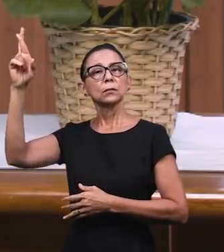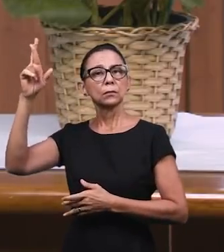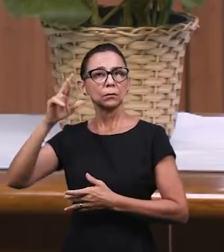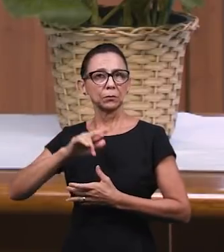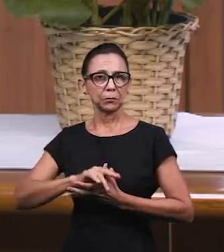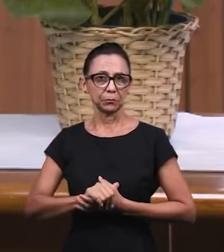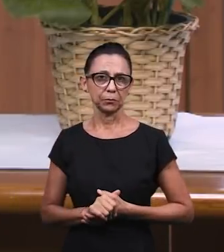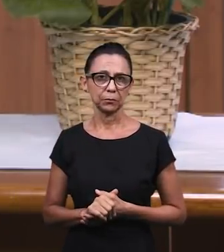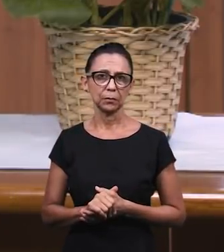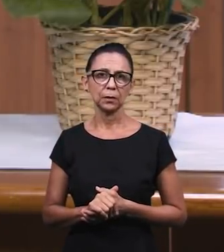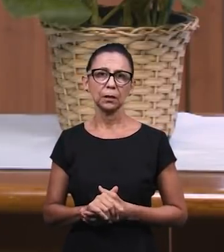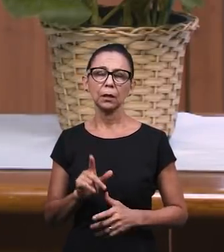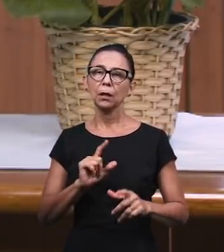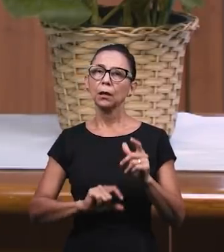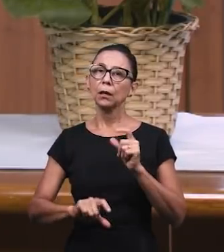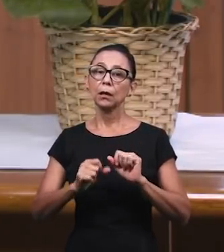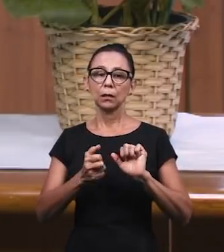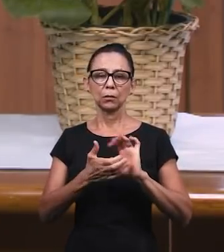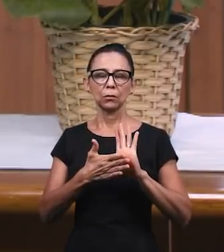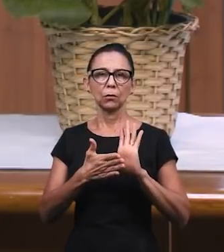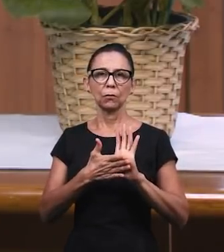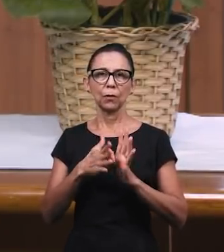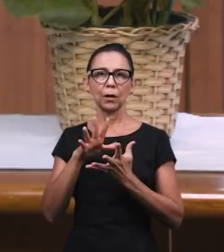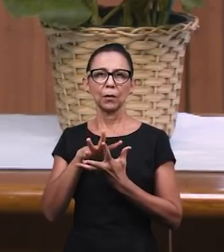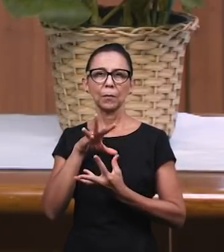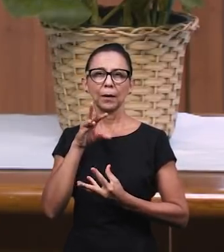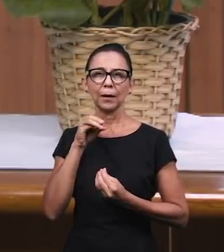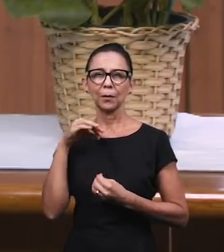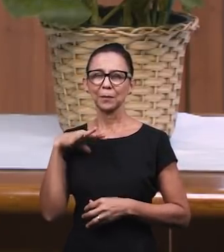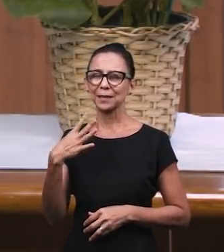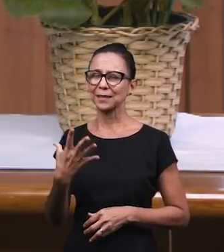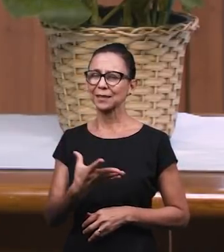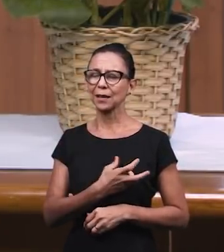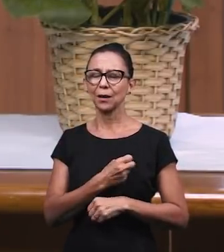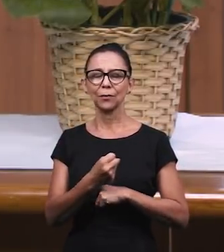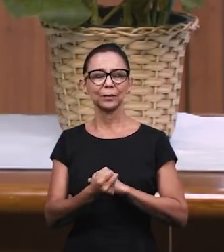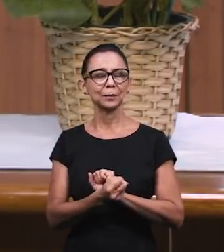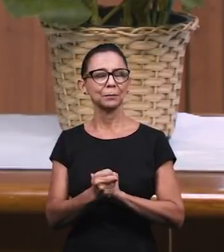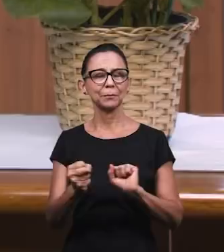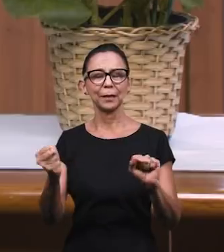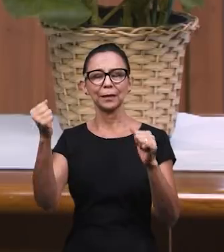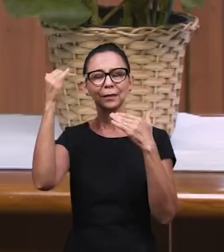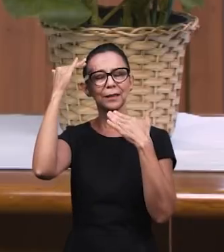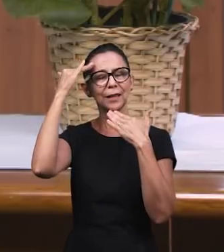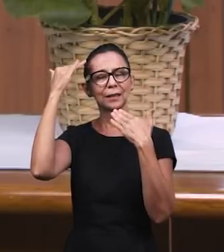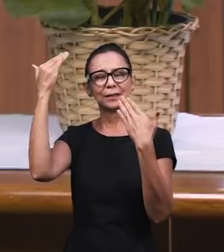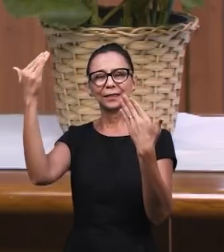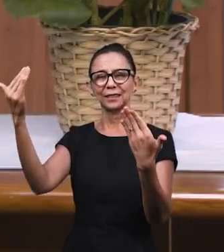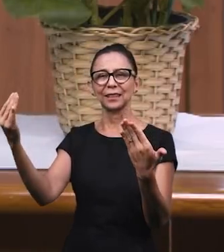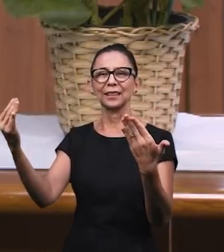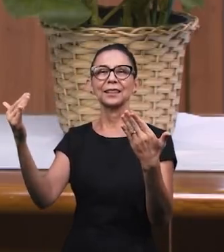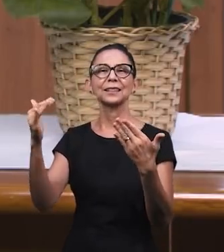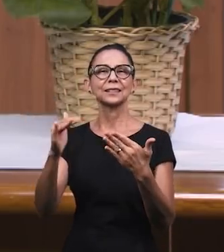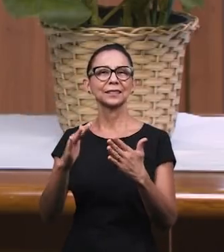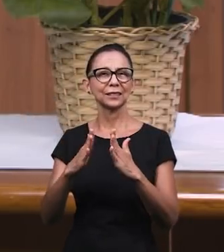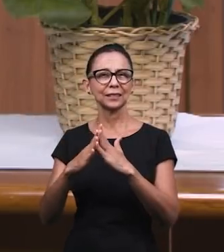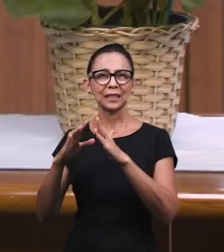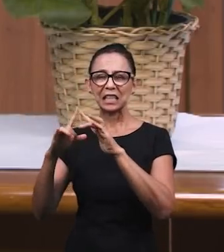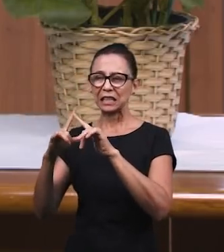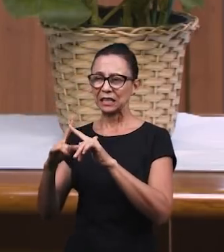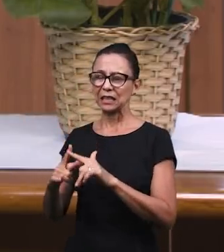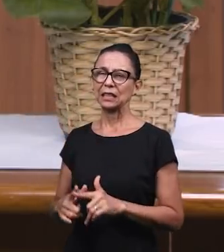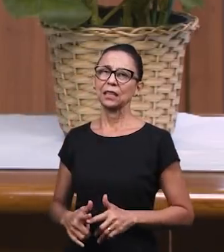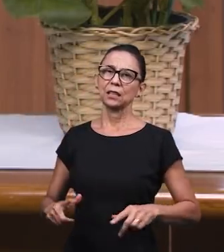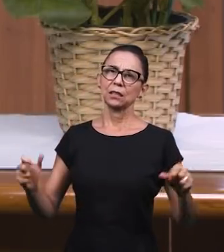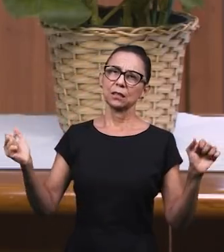a expressão da alma remida. Então, quando a igreja ela louva o Senhor, quando ela glorifica